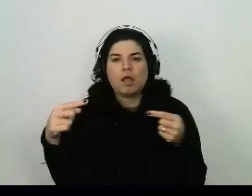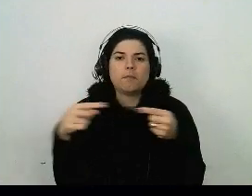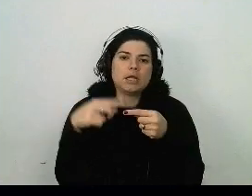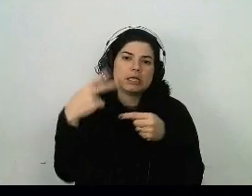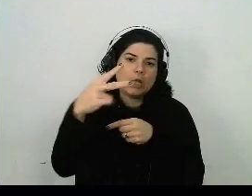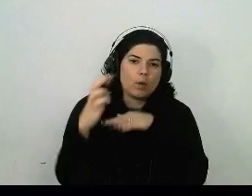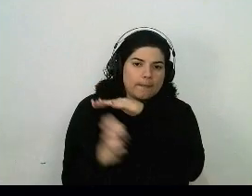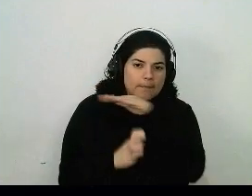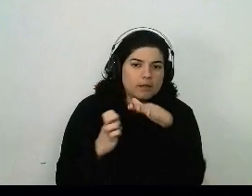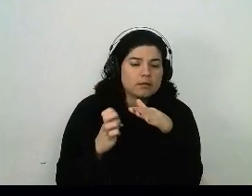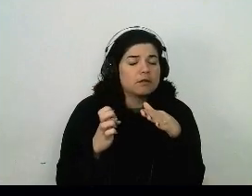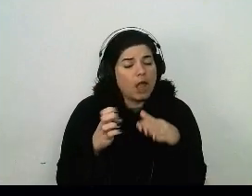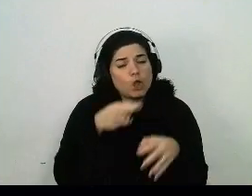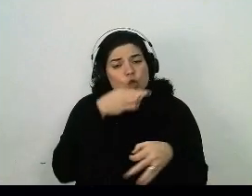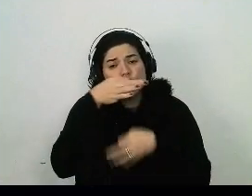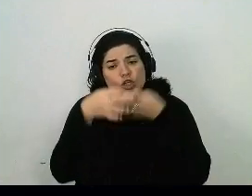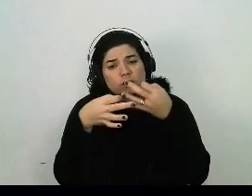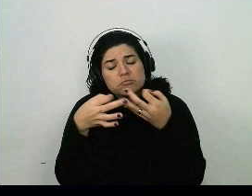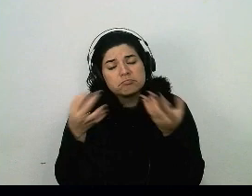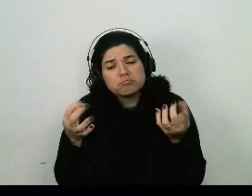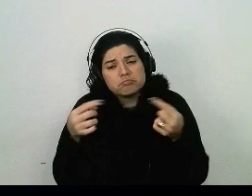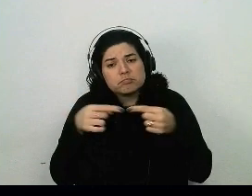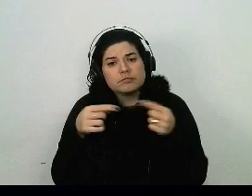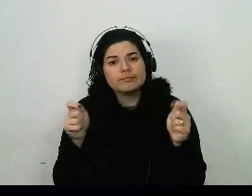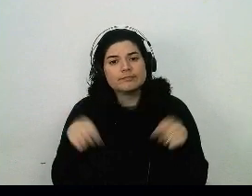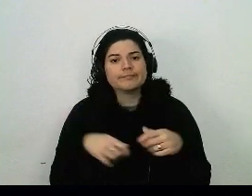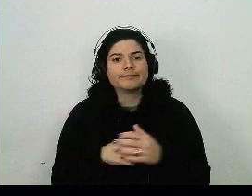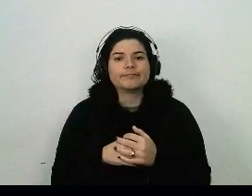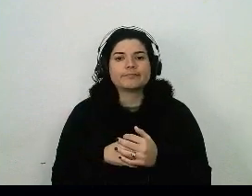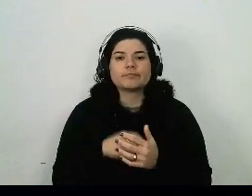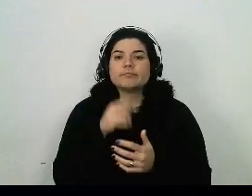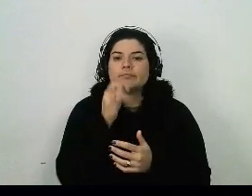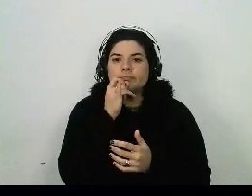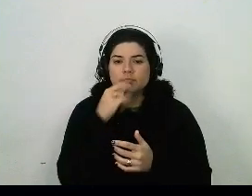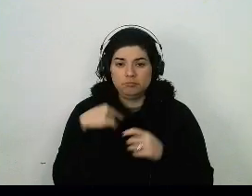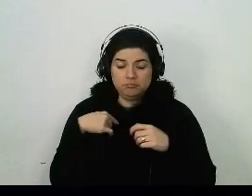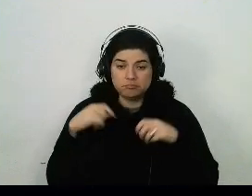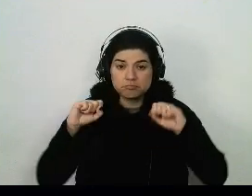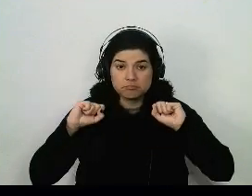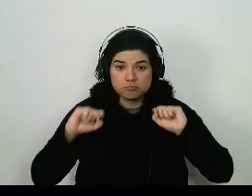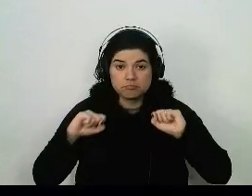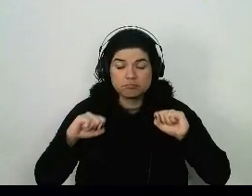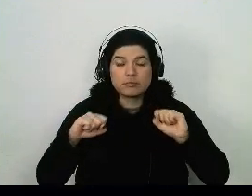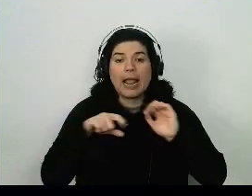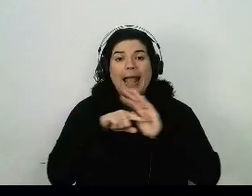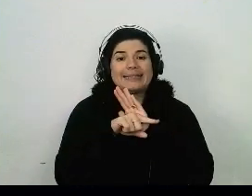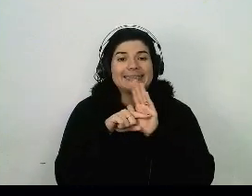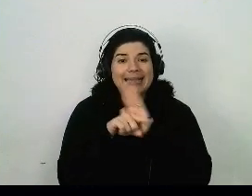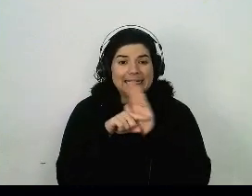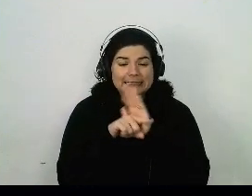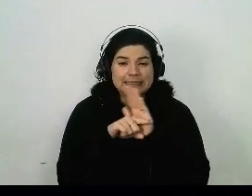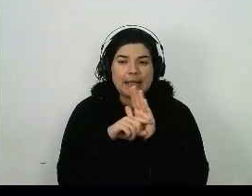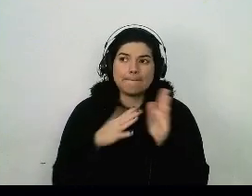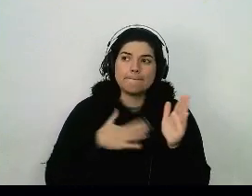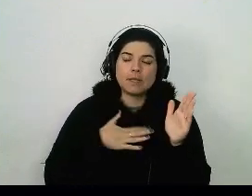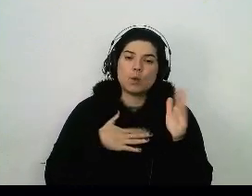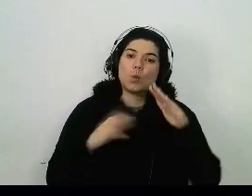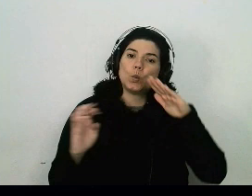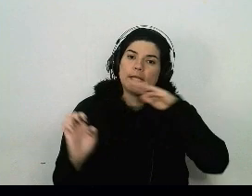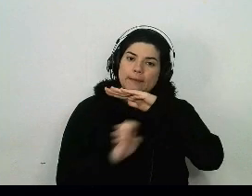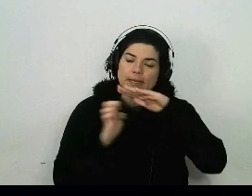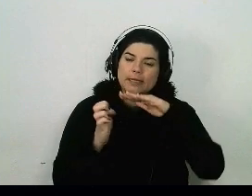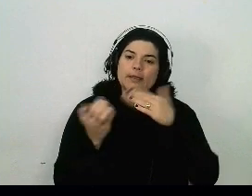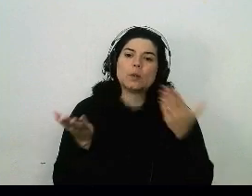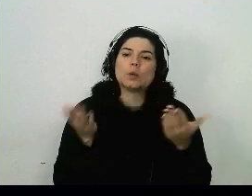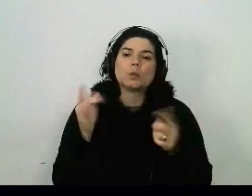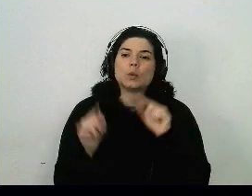dessas sugestões por exemplo eu posso é analisar aqui para mim empresa num primeiro momento só